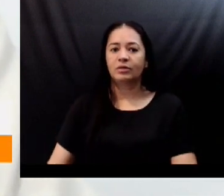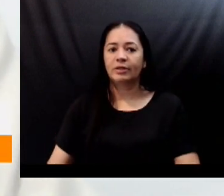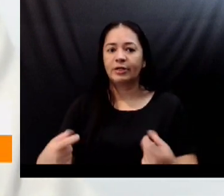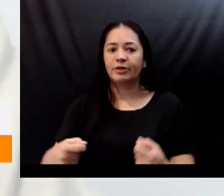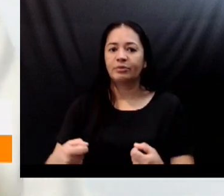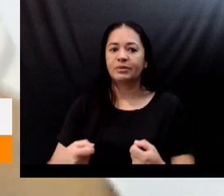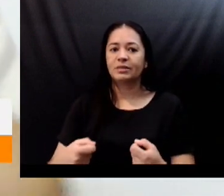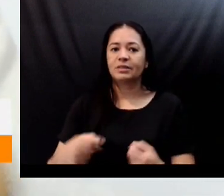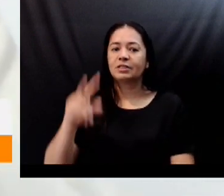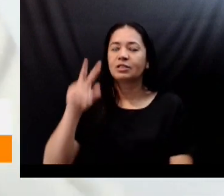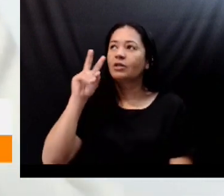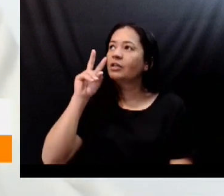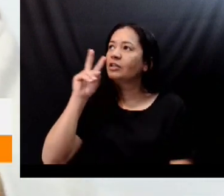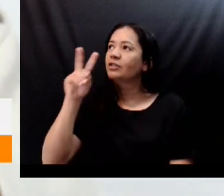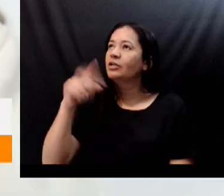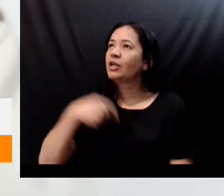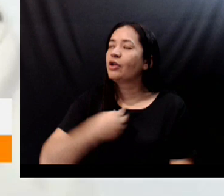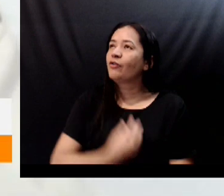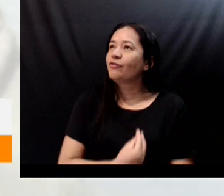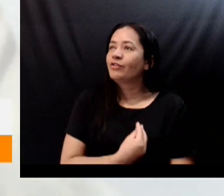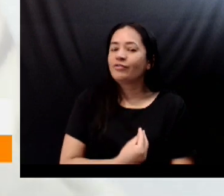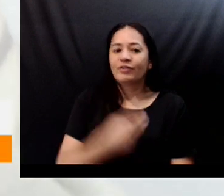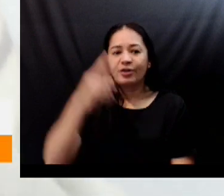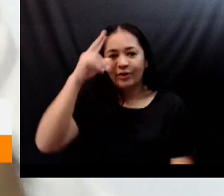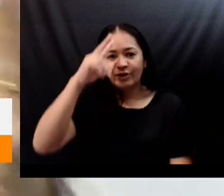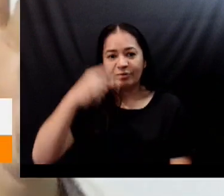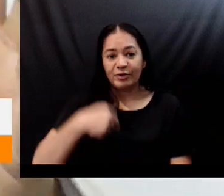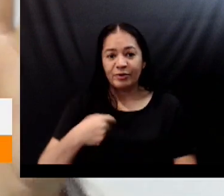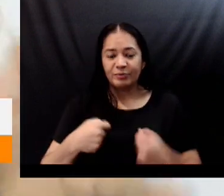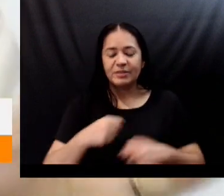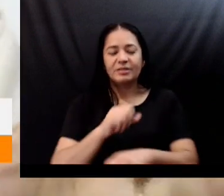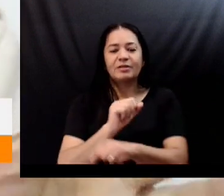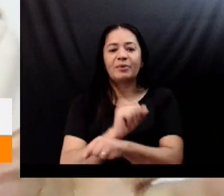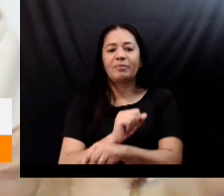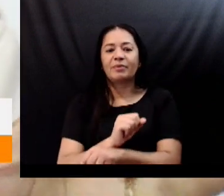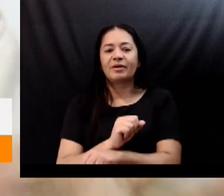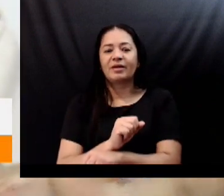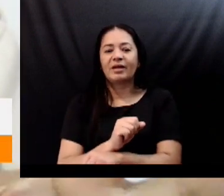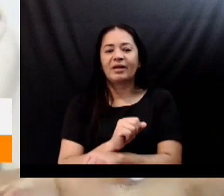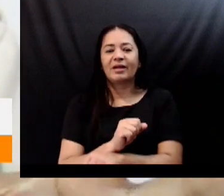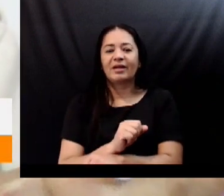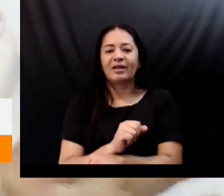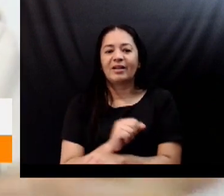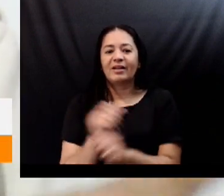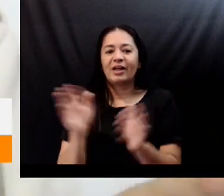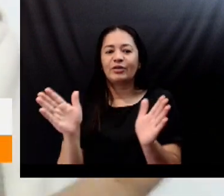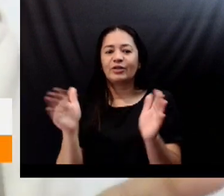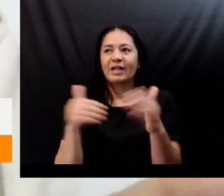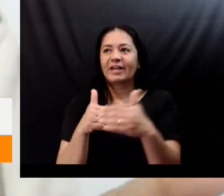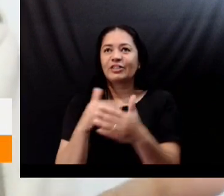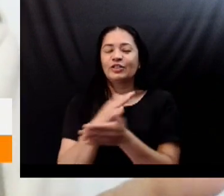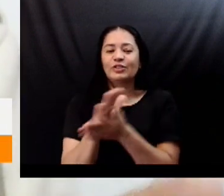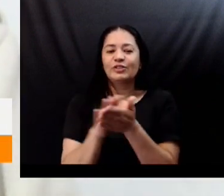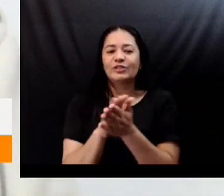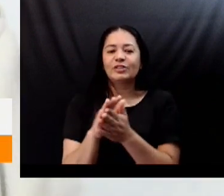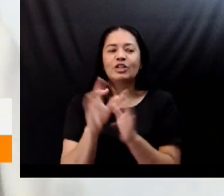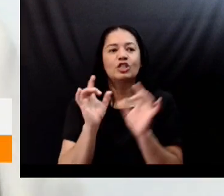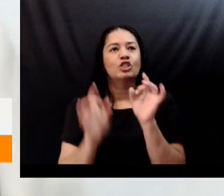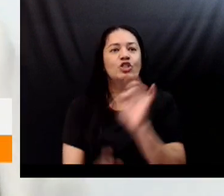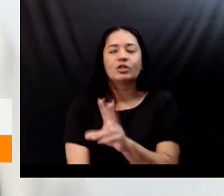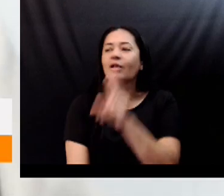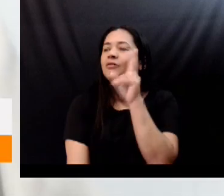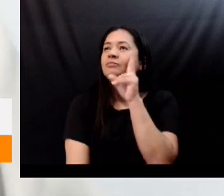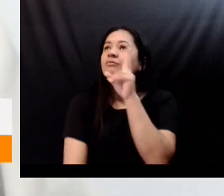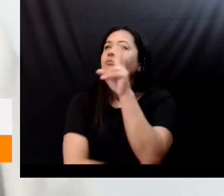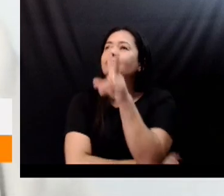que eu existo, que tem uma vida aqui que eu preciso pausar. Aí eu estou na caixinha do nada, só contemplando, olhando fixamente para algo.